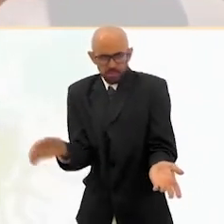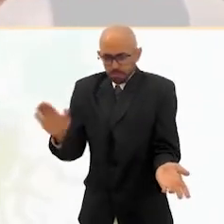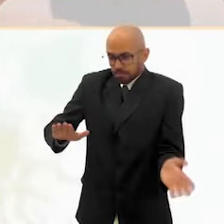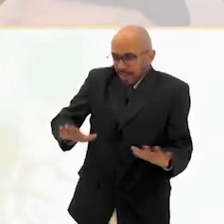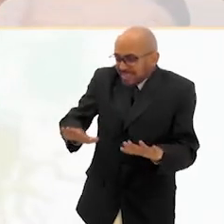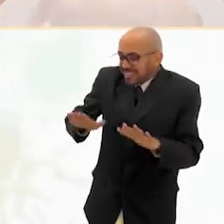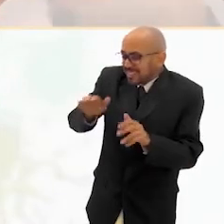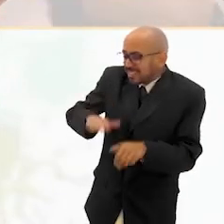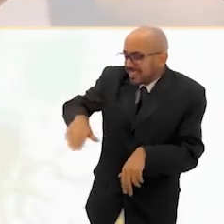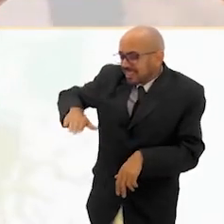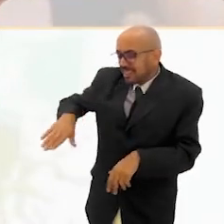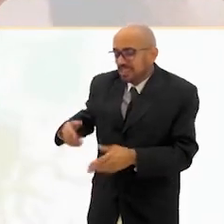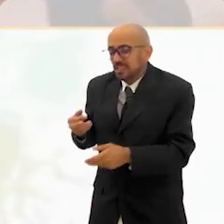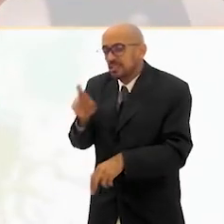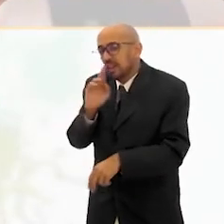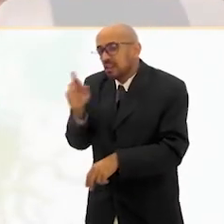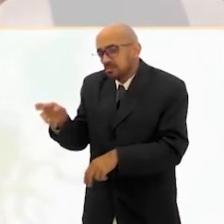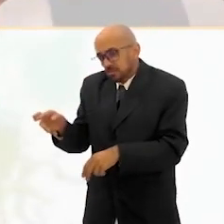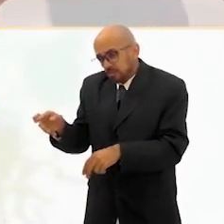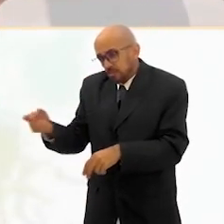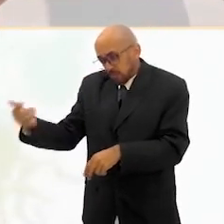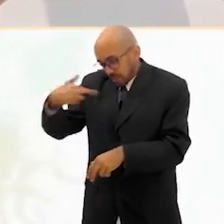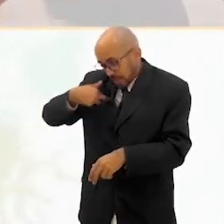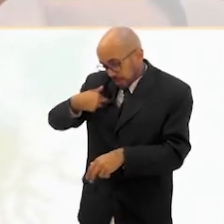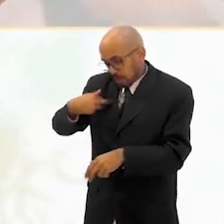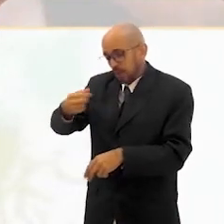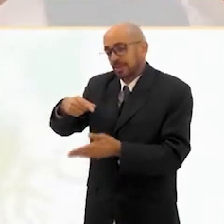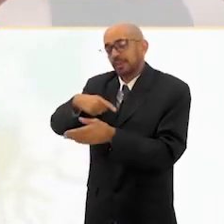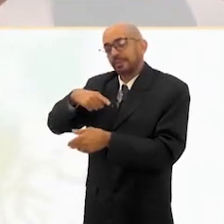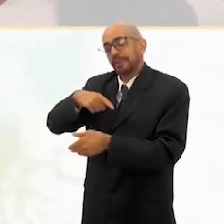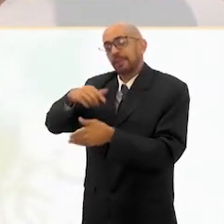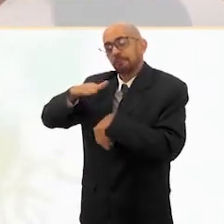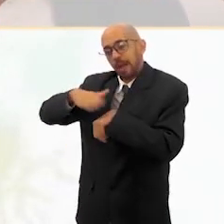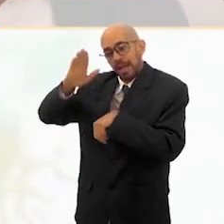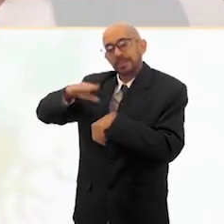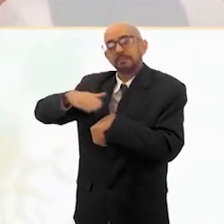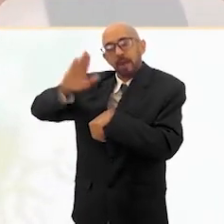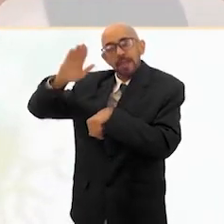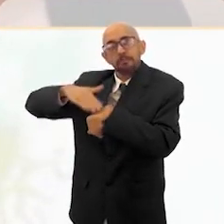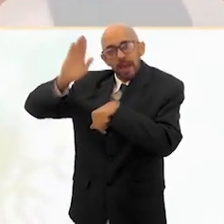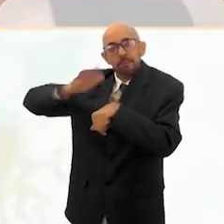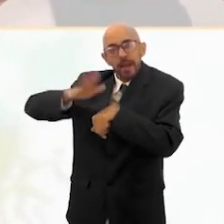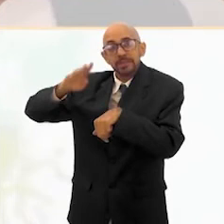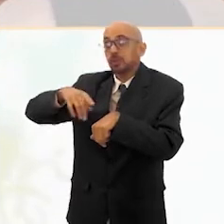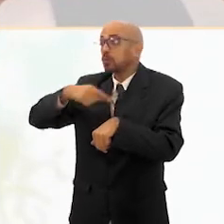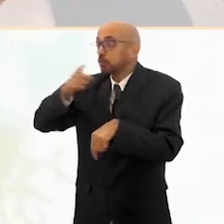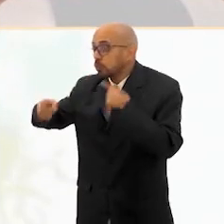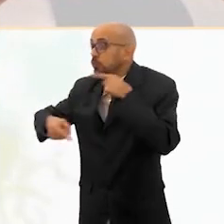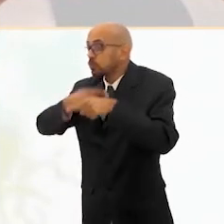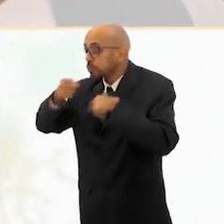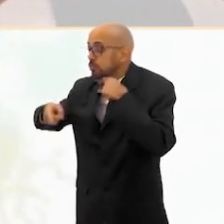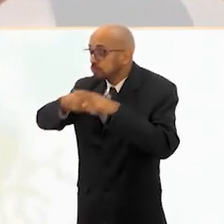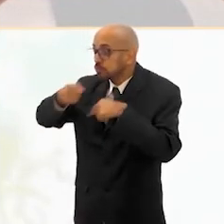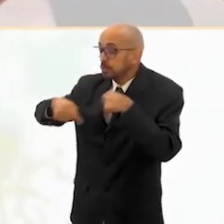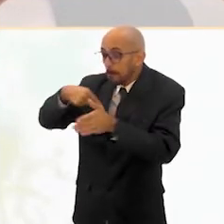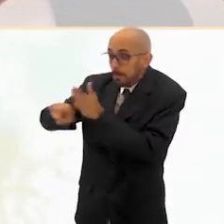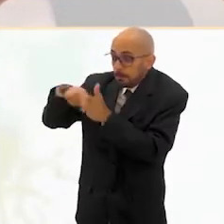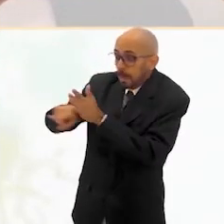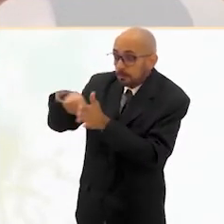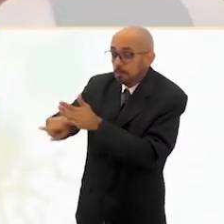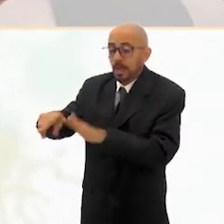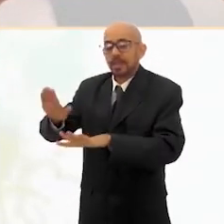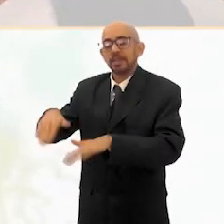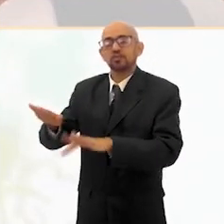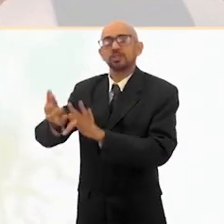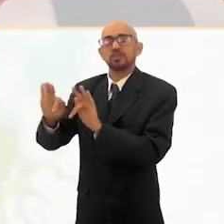isso, né? Você responde uma pergunta que gera mais três, que gera mais quatro, e nem sempre os pais estão